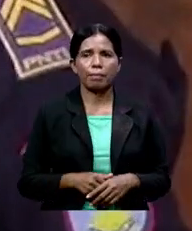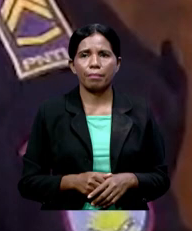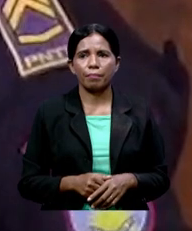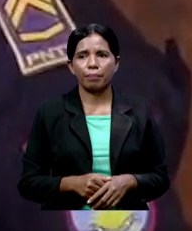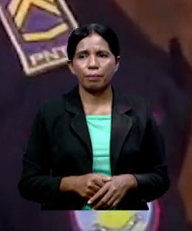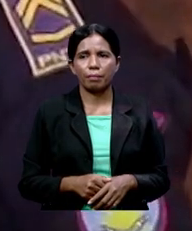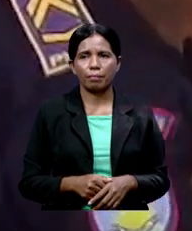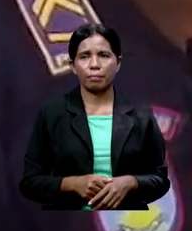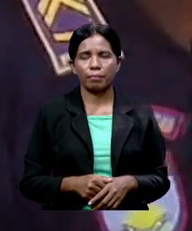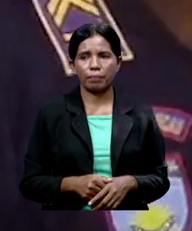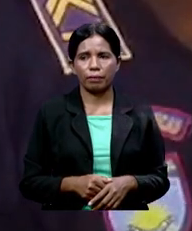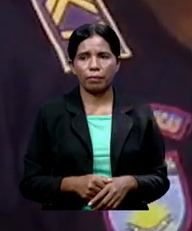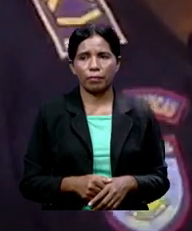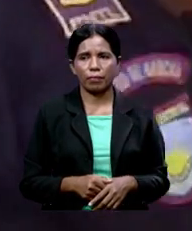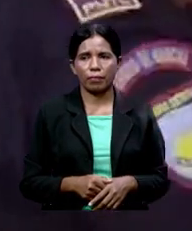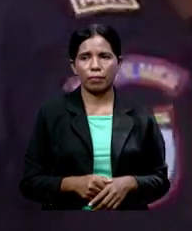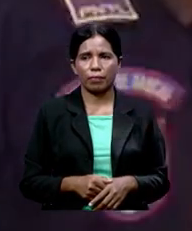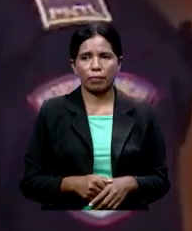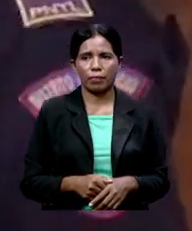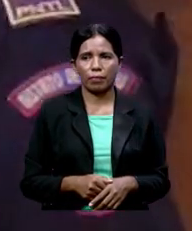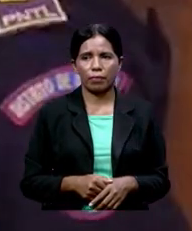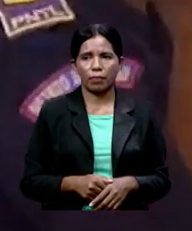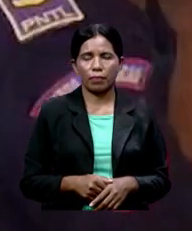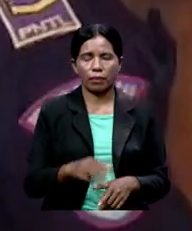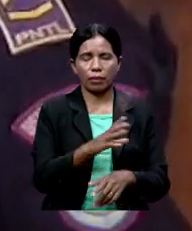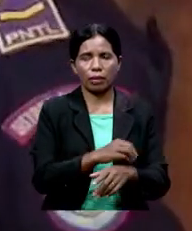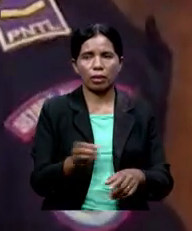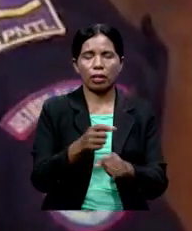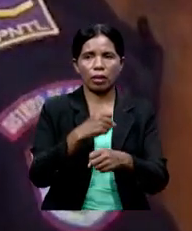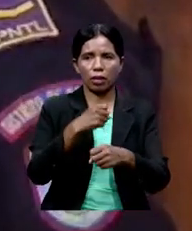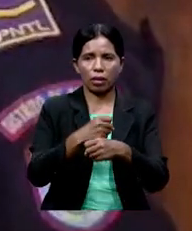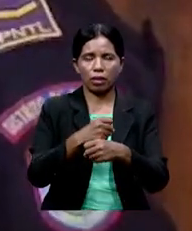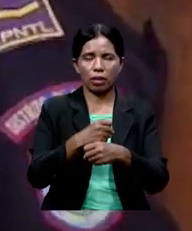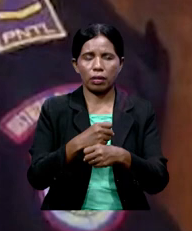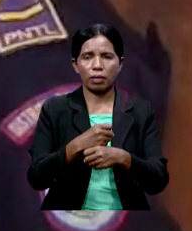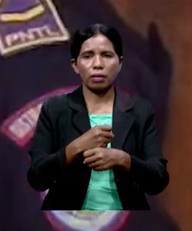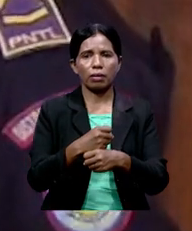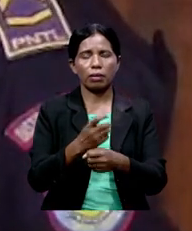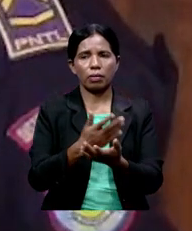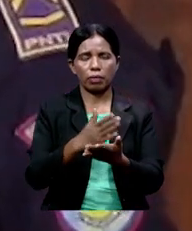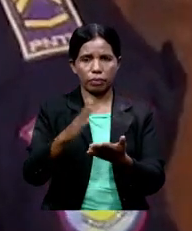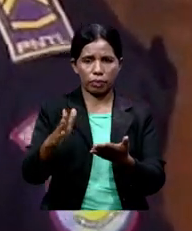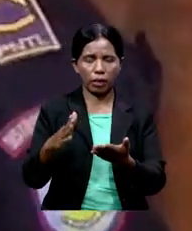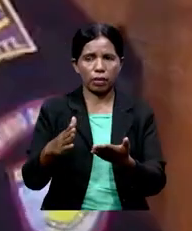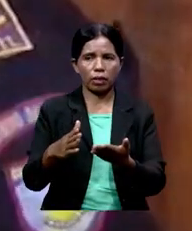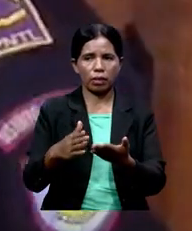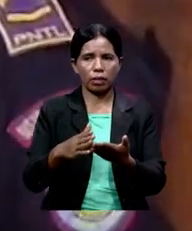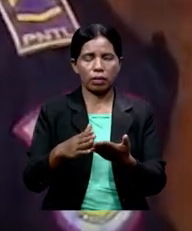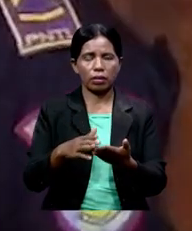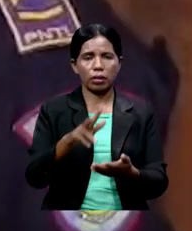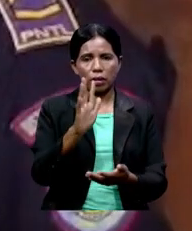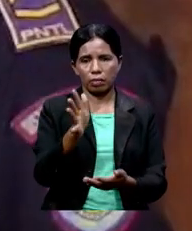berabin seti na wana bahasa abu sexual jah nebe nine tiku nebe pahe kata kita depois iha 134